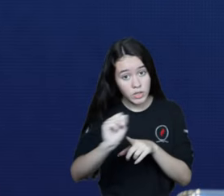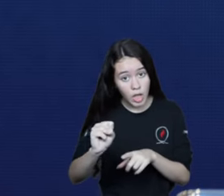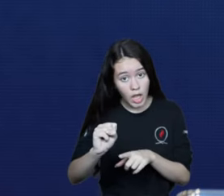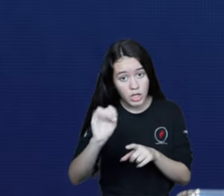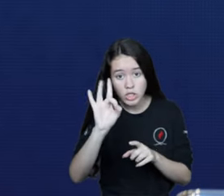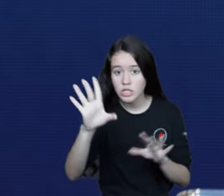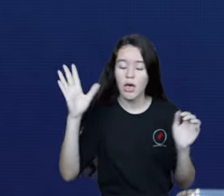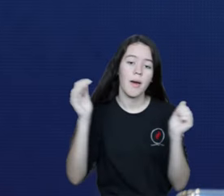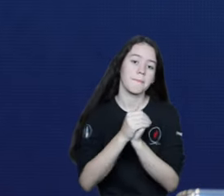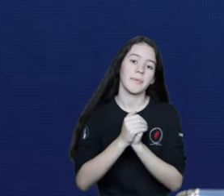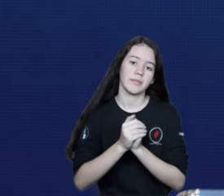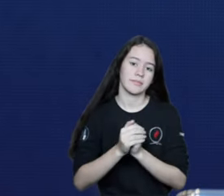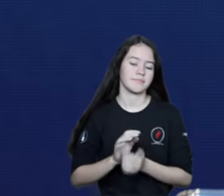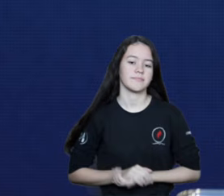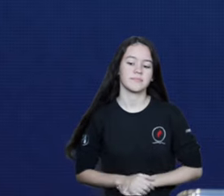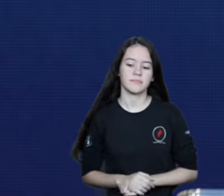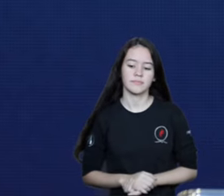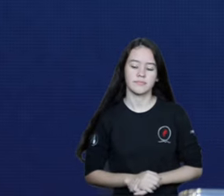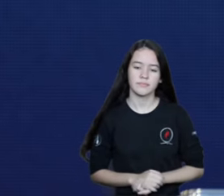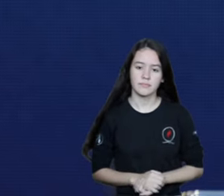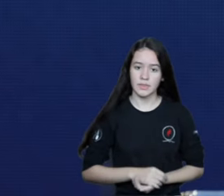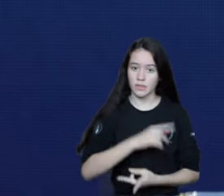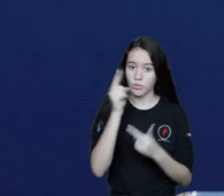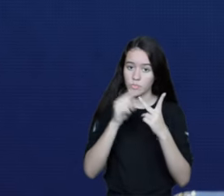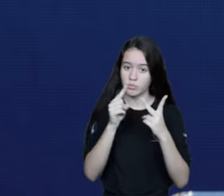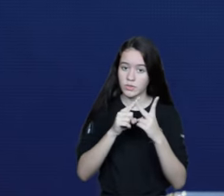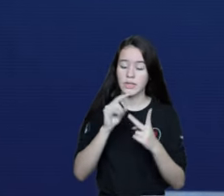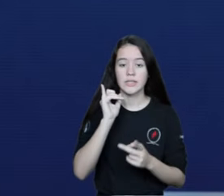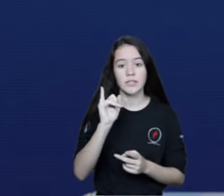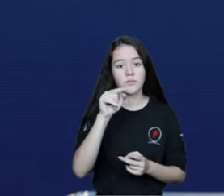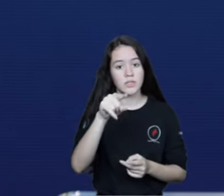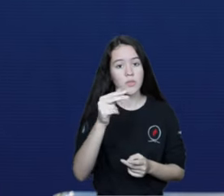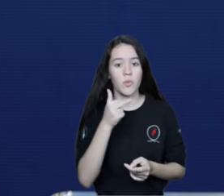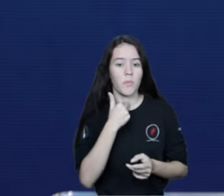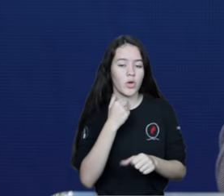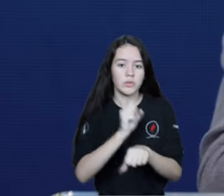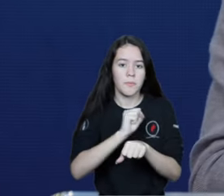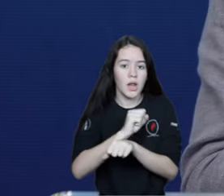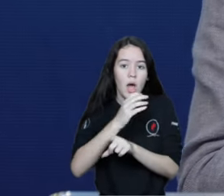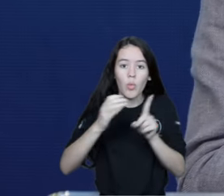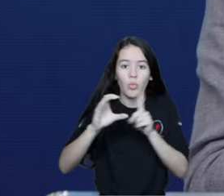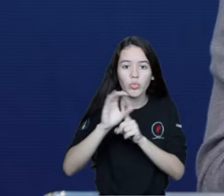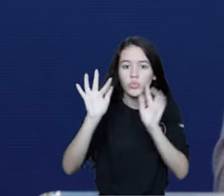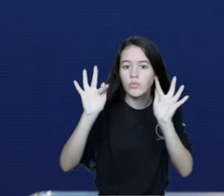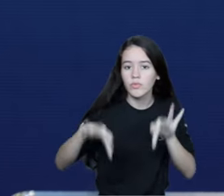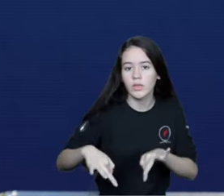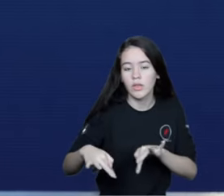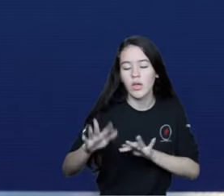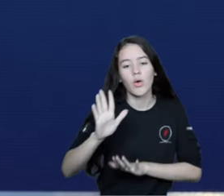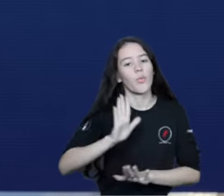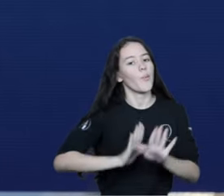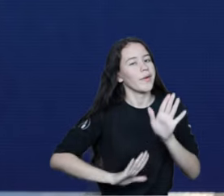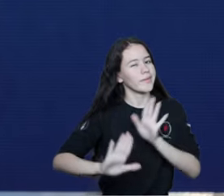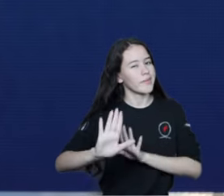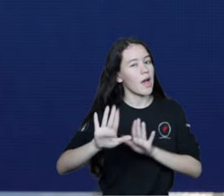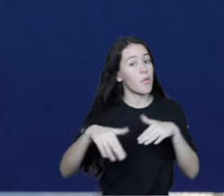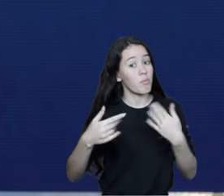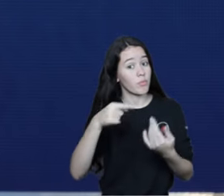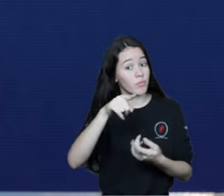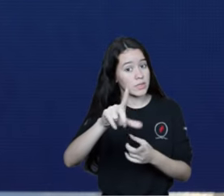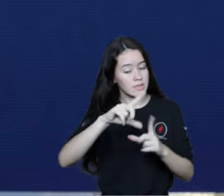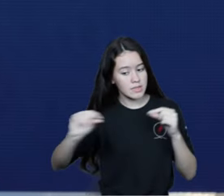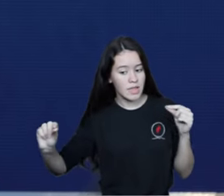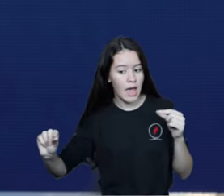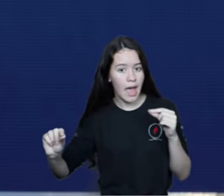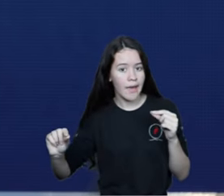amém segundo lugar se você não pode esperar um culto acabar Cuidado para quando você sair